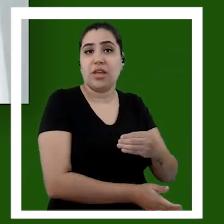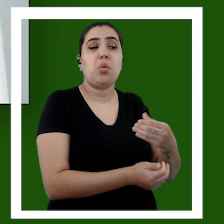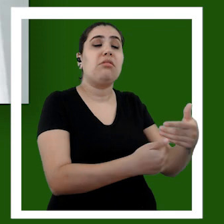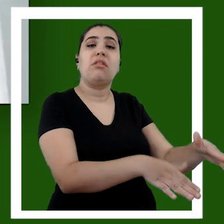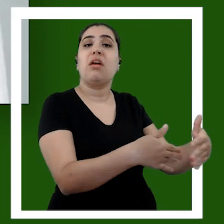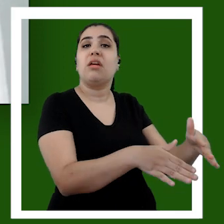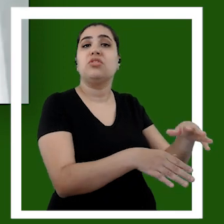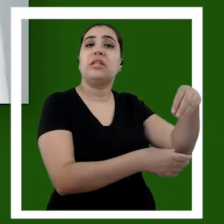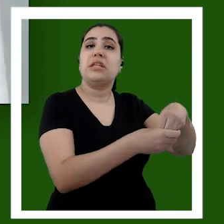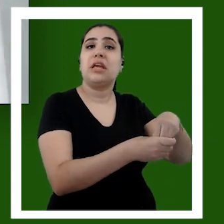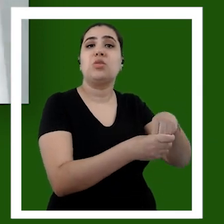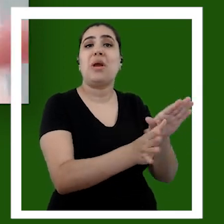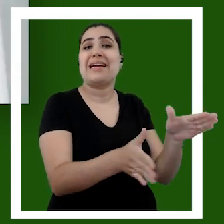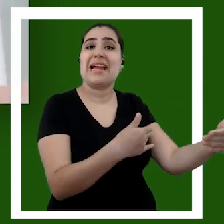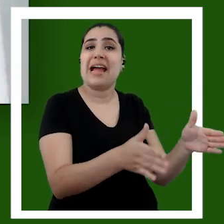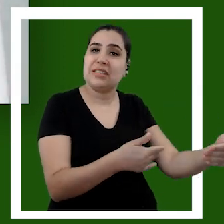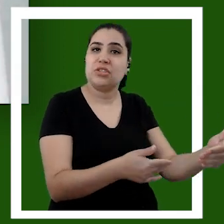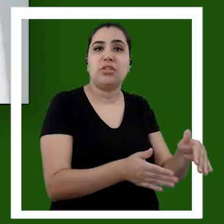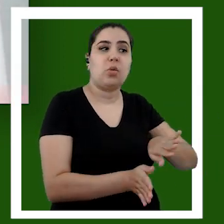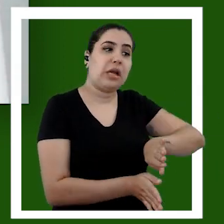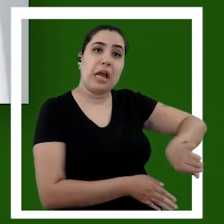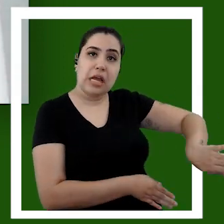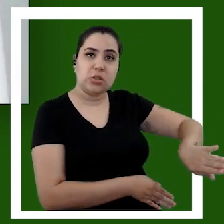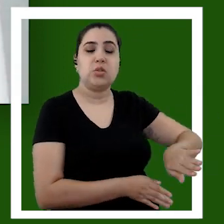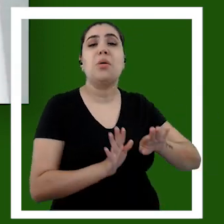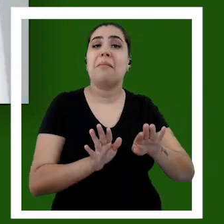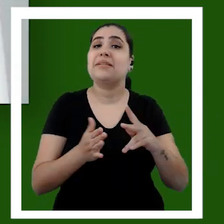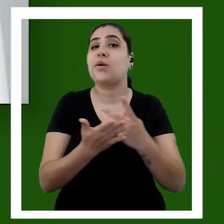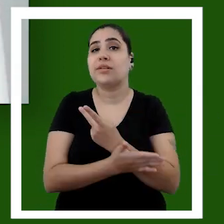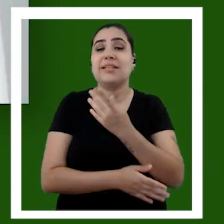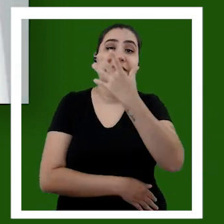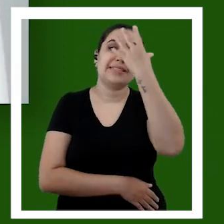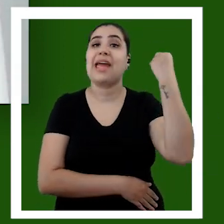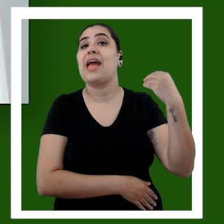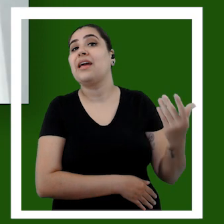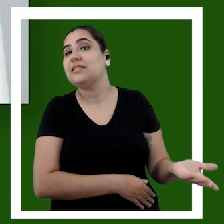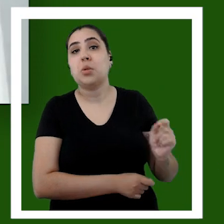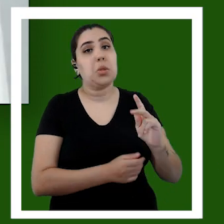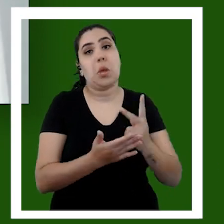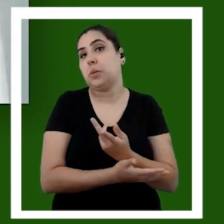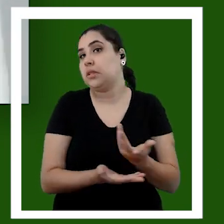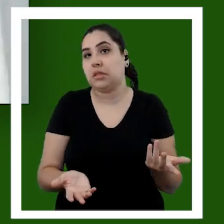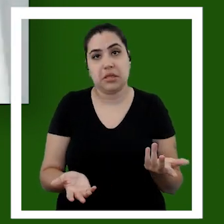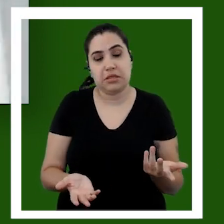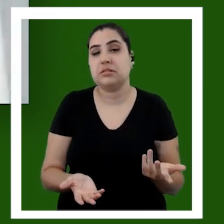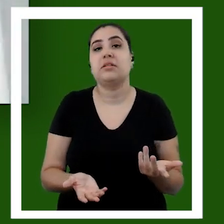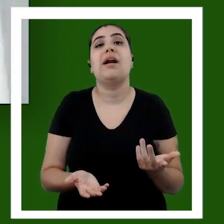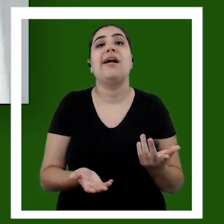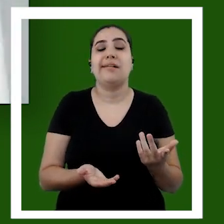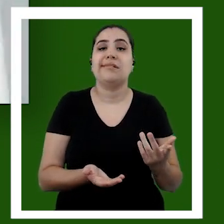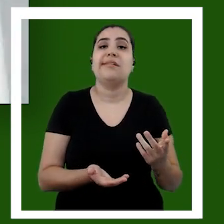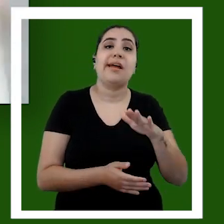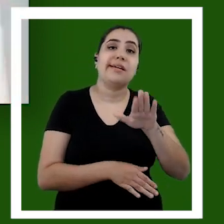seus filhos e acabava deixando dentro de algumas caixas, né, num canto, mas acabava às vezes esquecendo, não sei o que